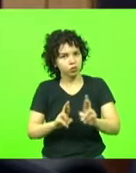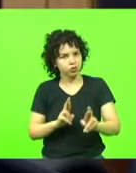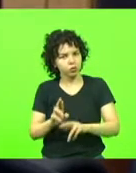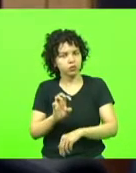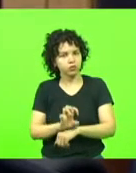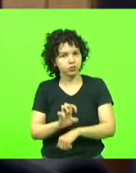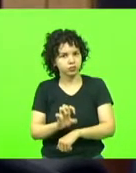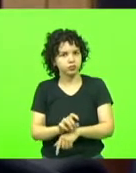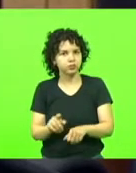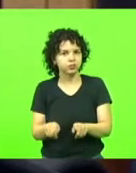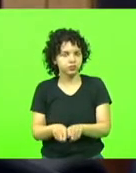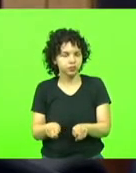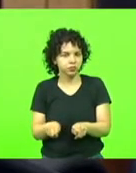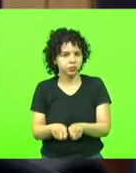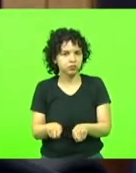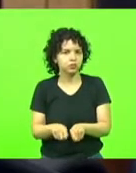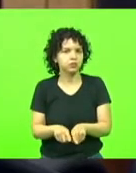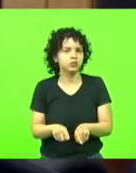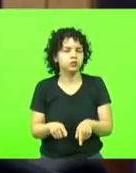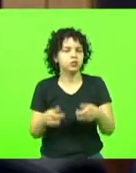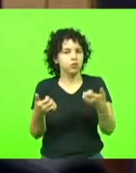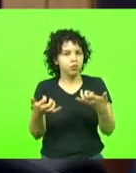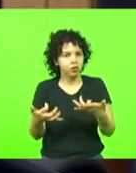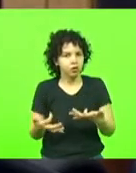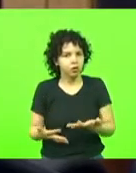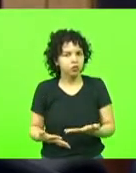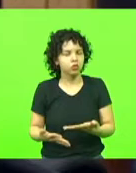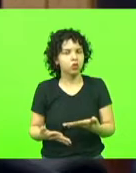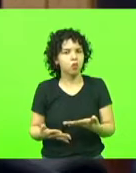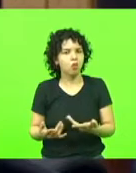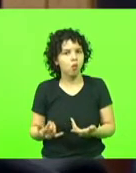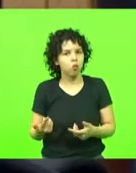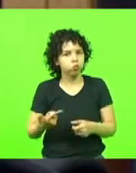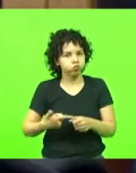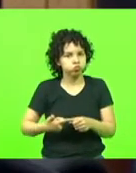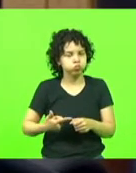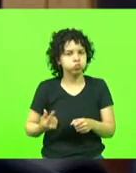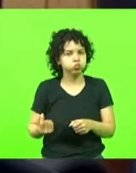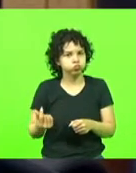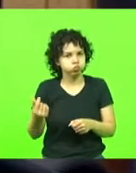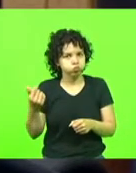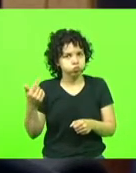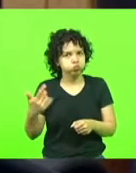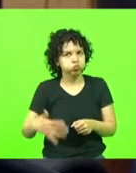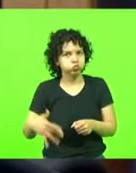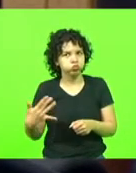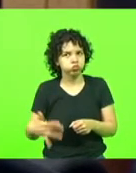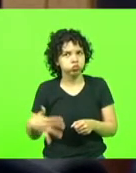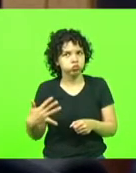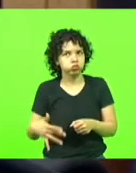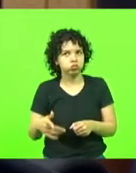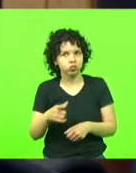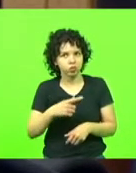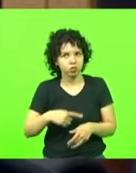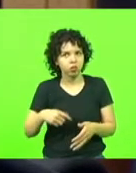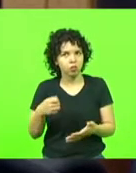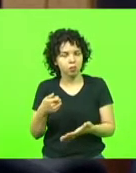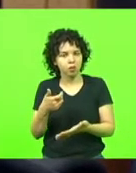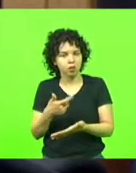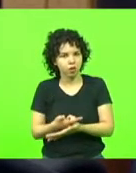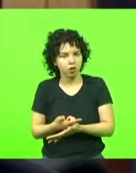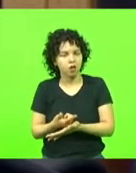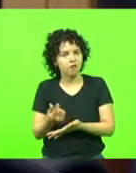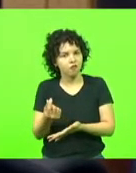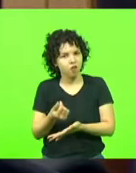relação, inclusive, ao alto preço dos combustíveis, onde nós estamos pagando o valor exorbitante que tem